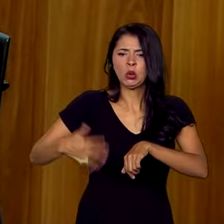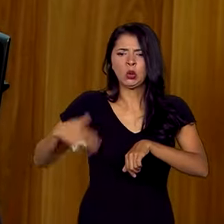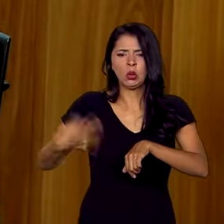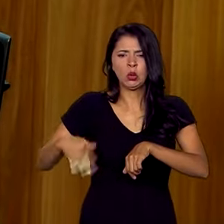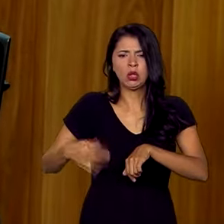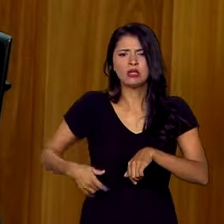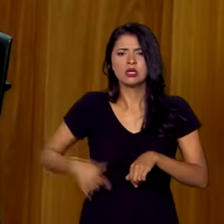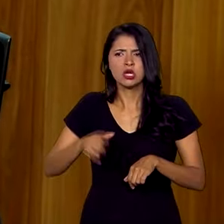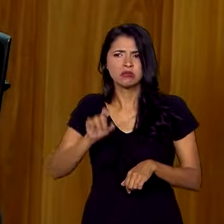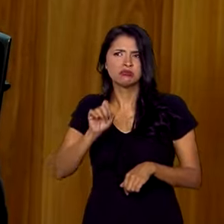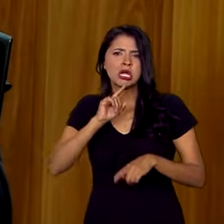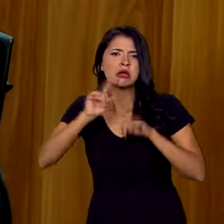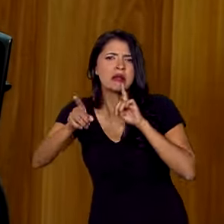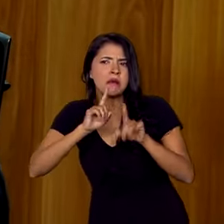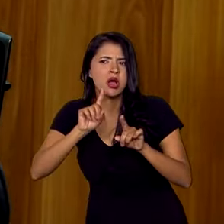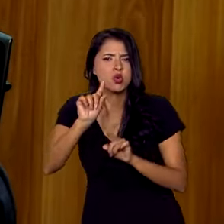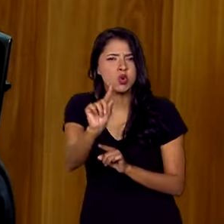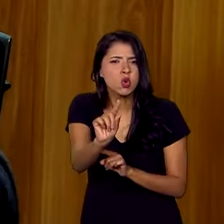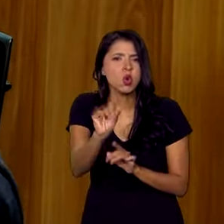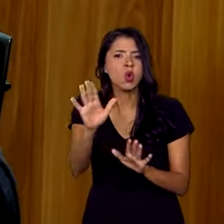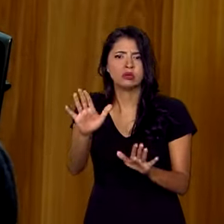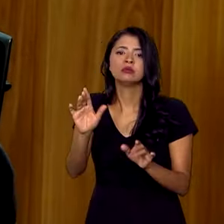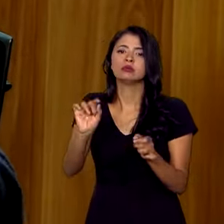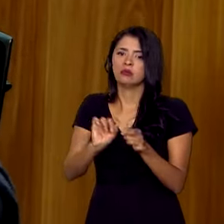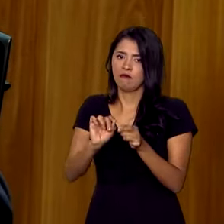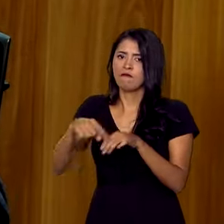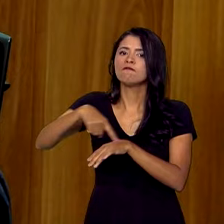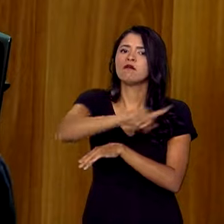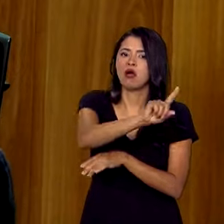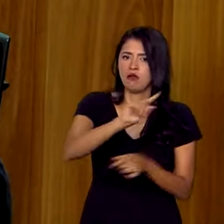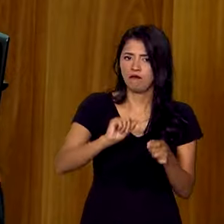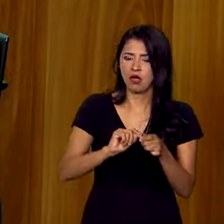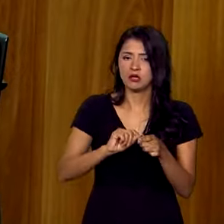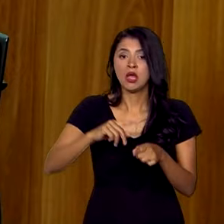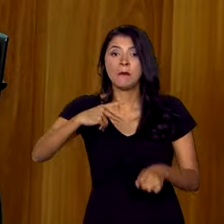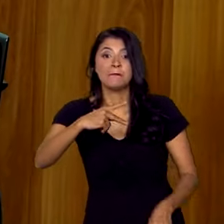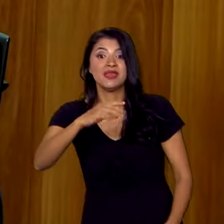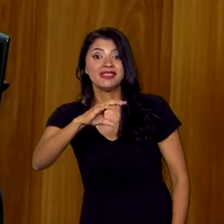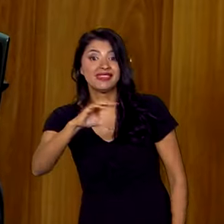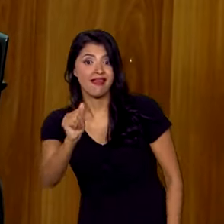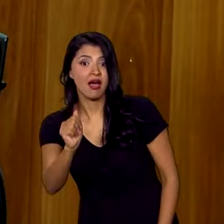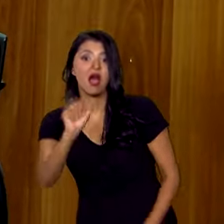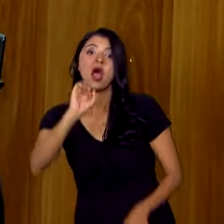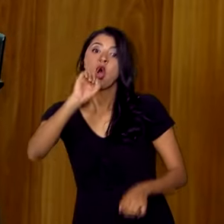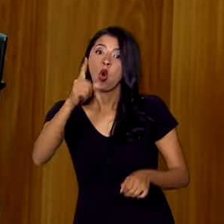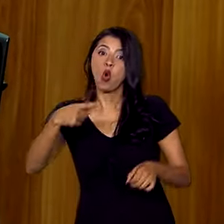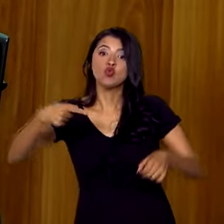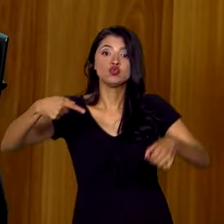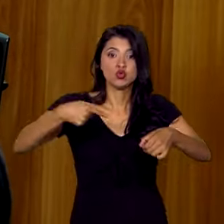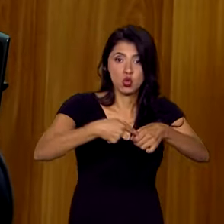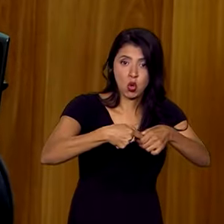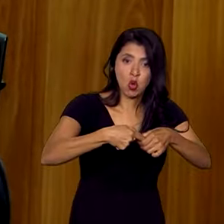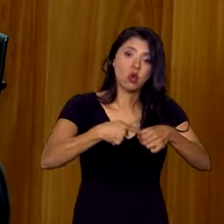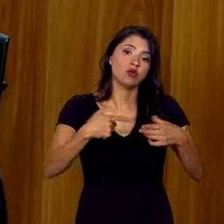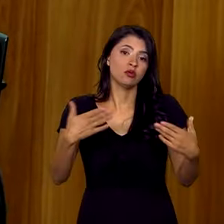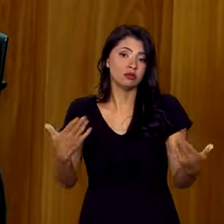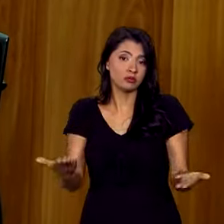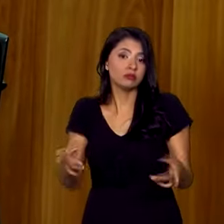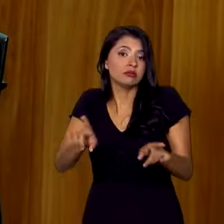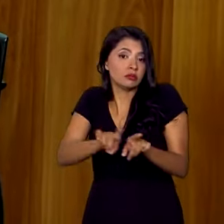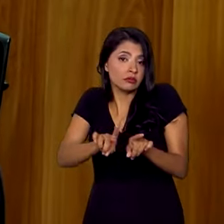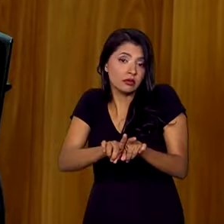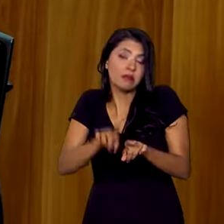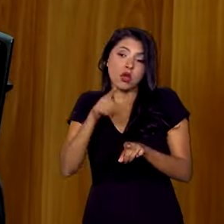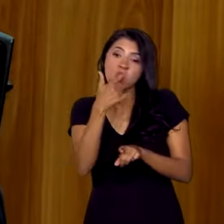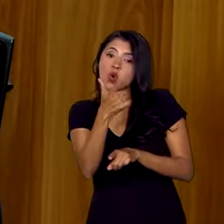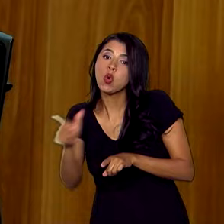alguma queixa urinária realizem ou o PSA ou toque retal e que Ah também